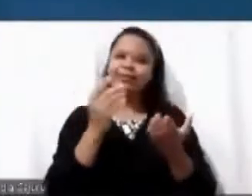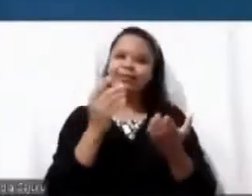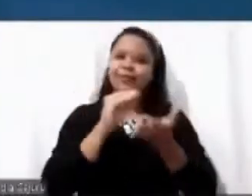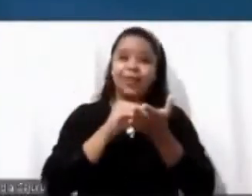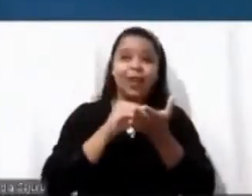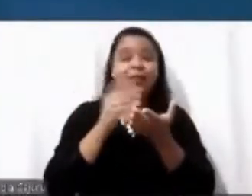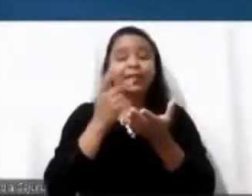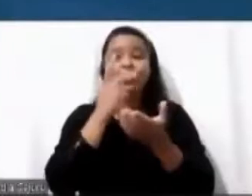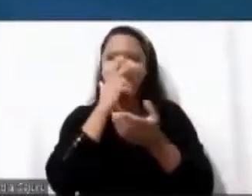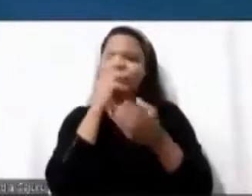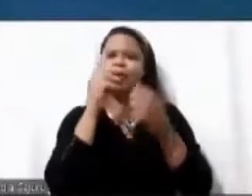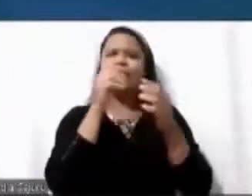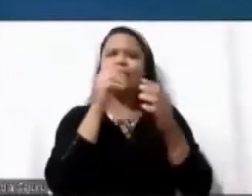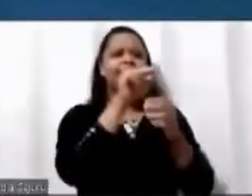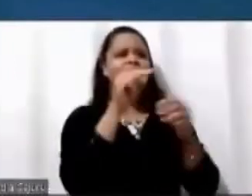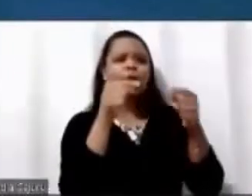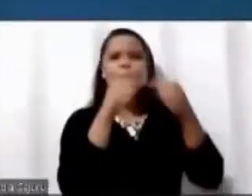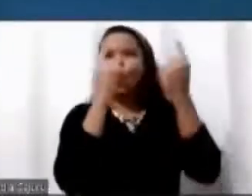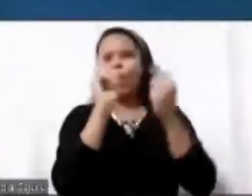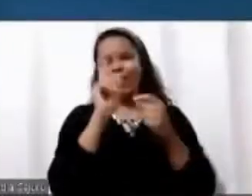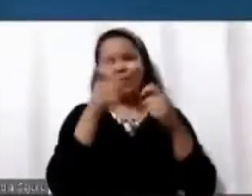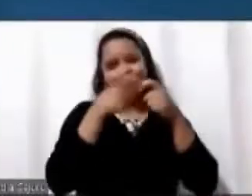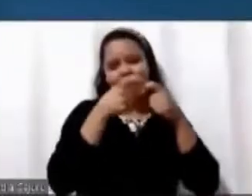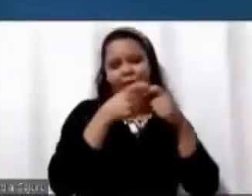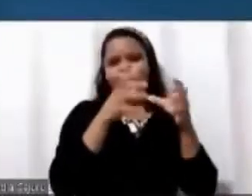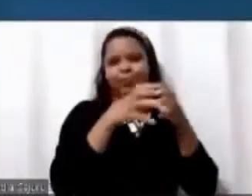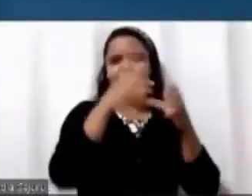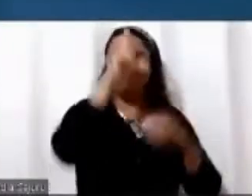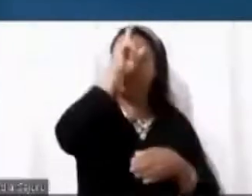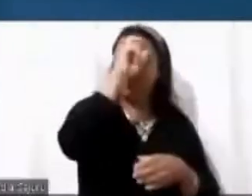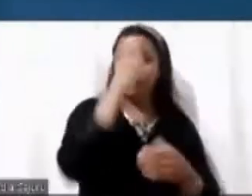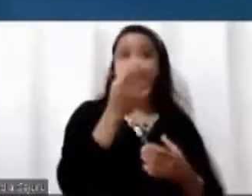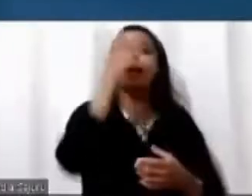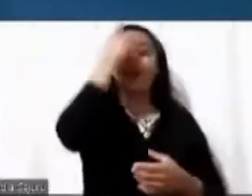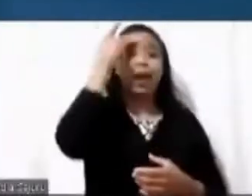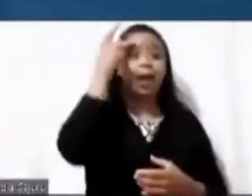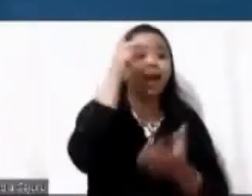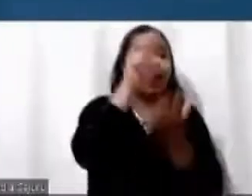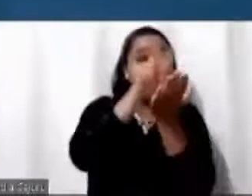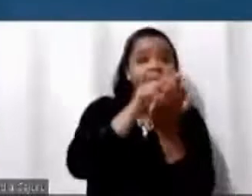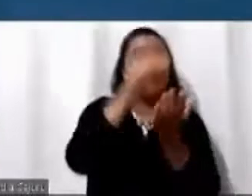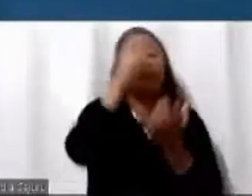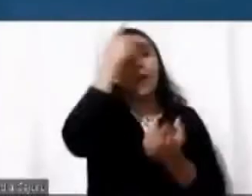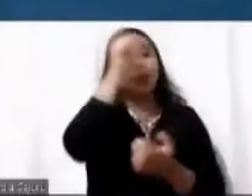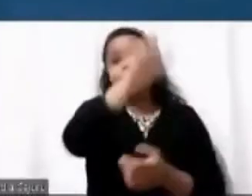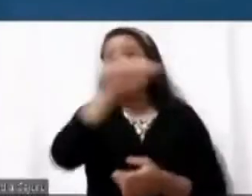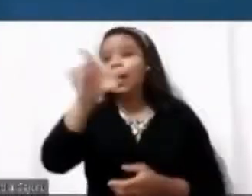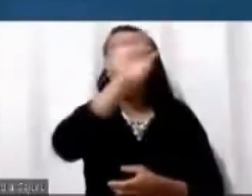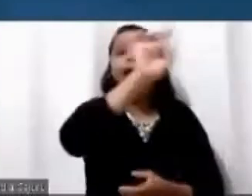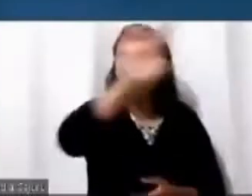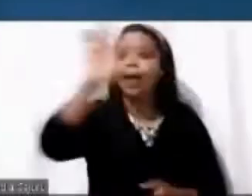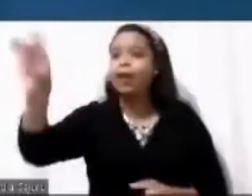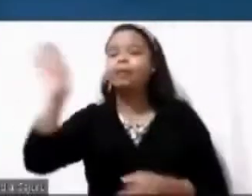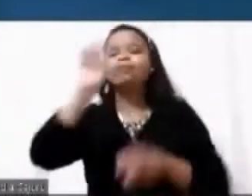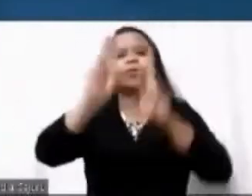a área da qual nós estamos tratando, que é a área médica, em que cada caso é um caso, cada paciente é um paciente e ele merece